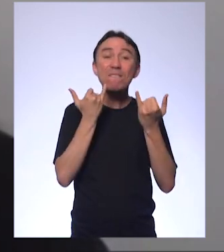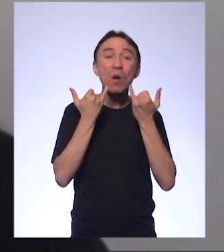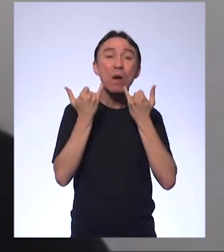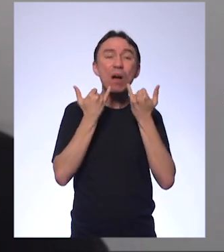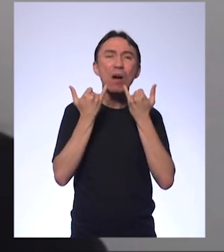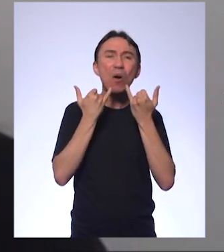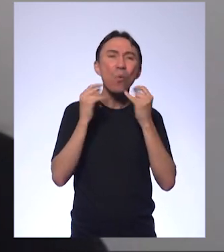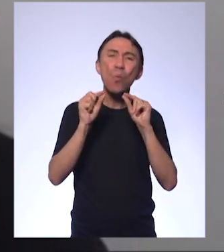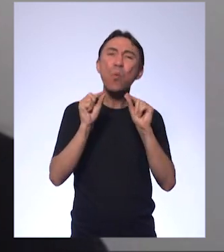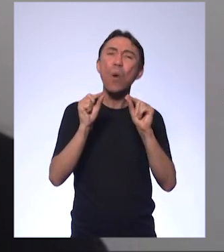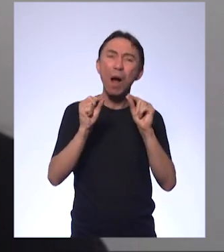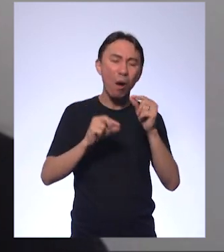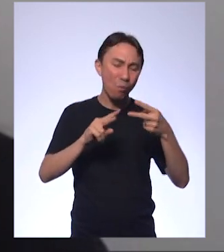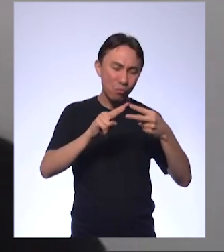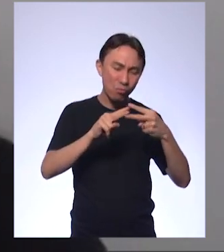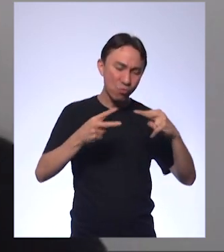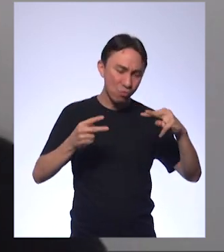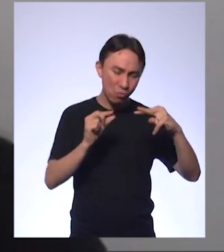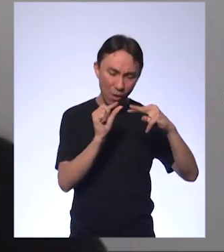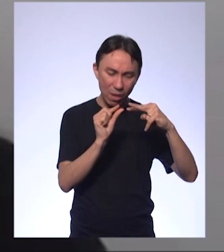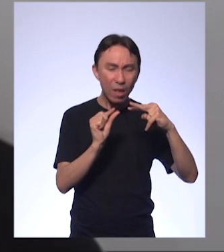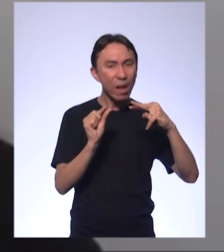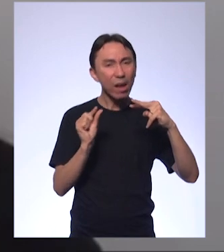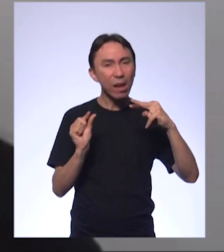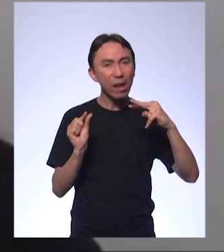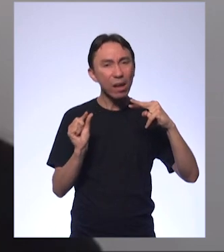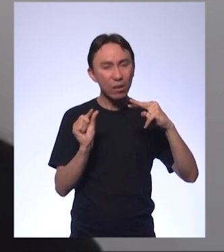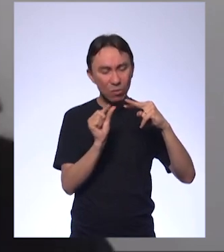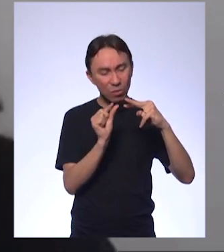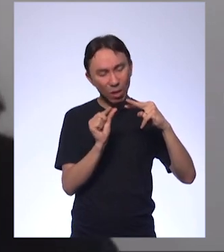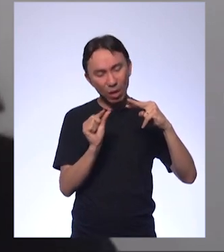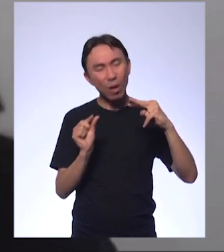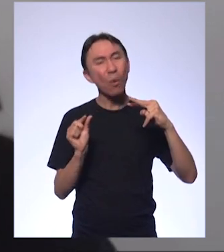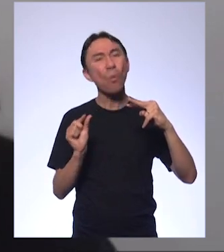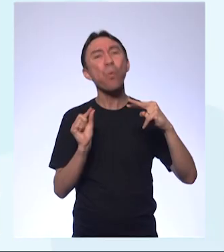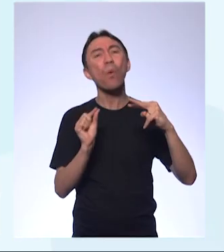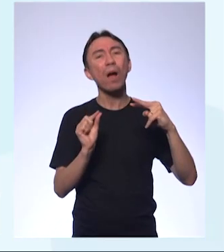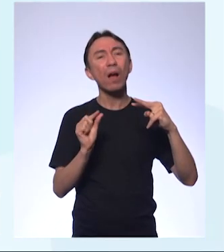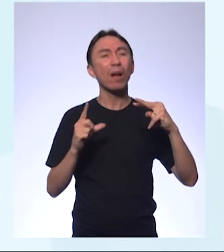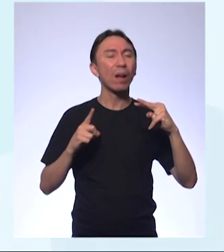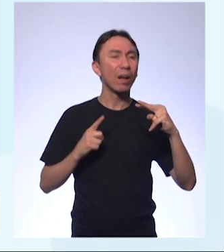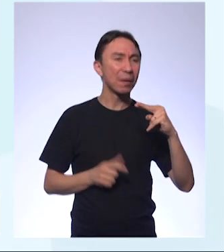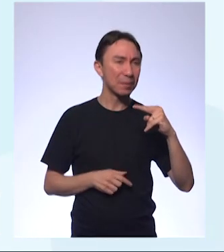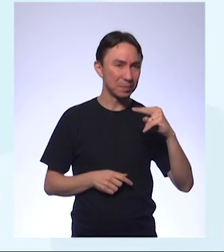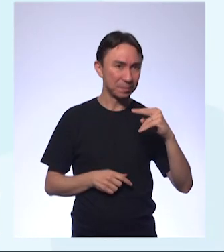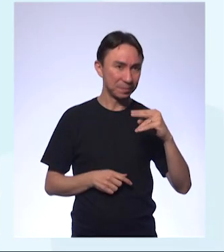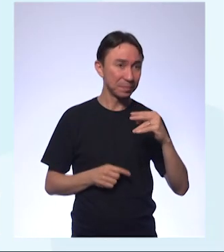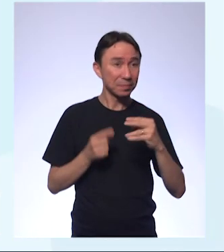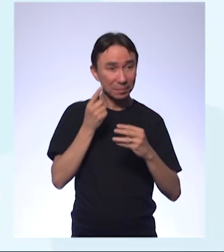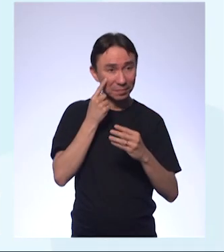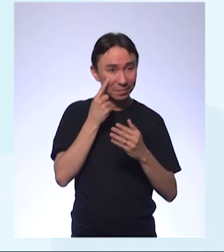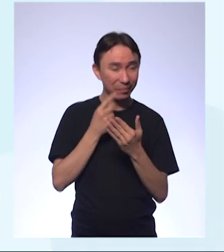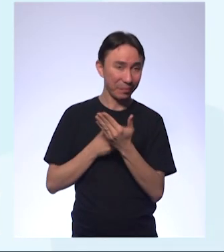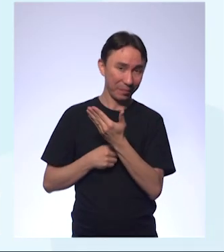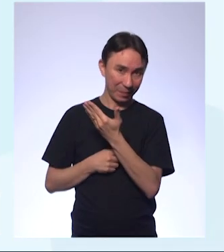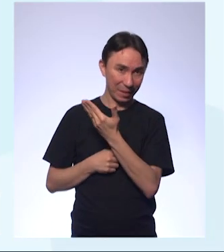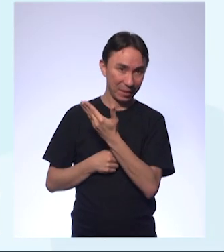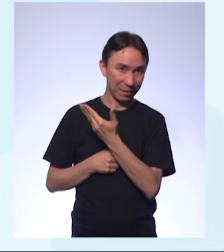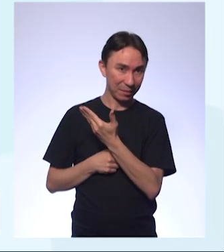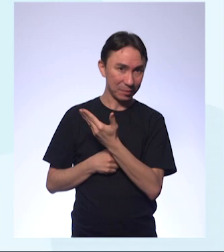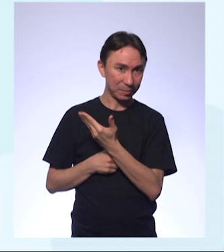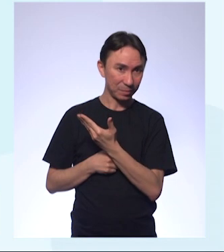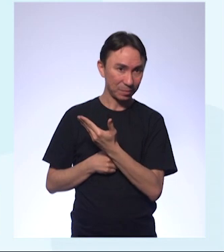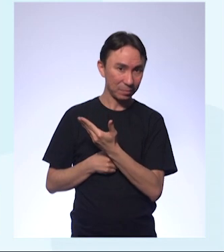o gene, né? Existe variação? Então, como que funciona isso? Na próxima imagem, a gente consegue ver